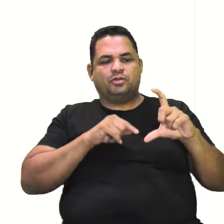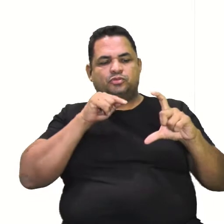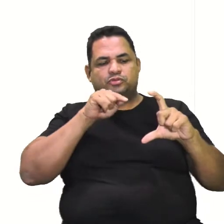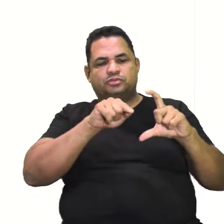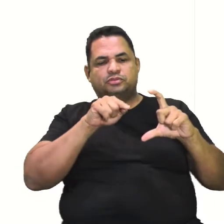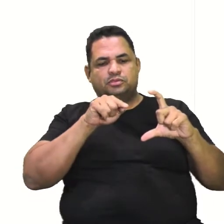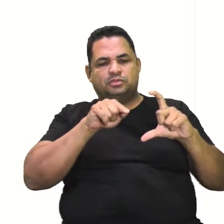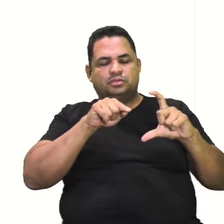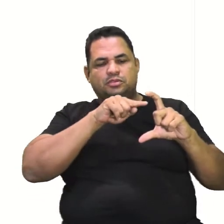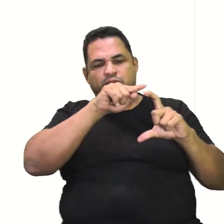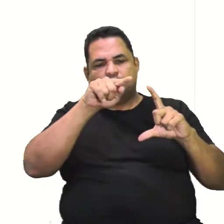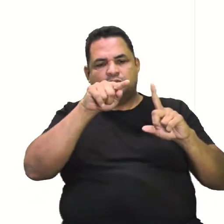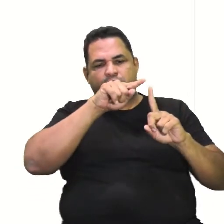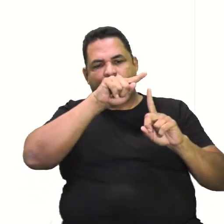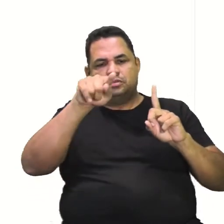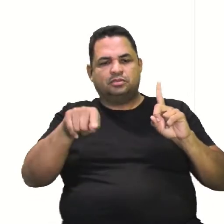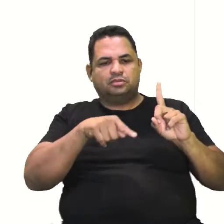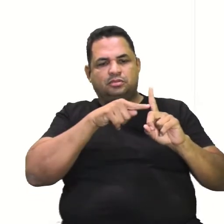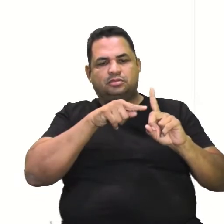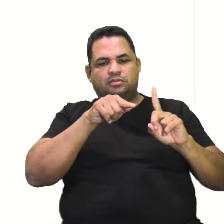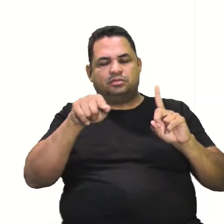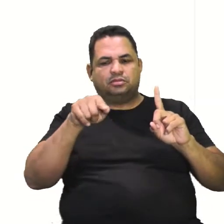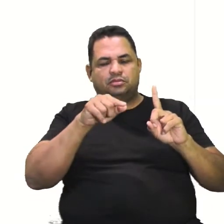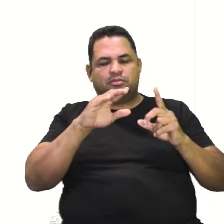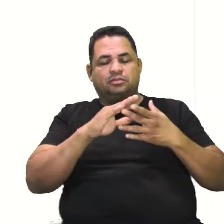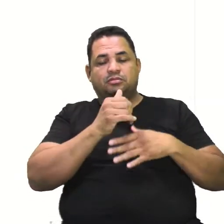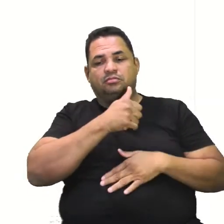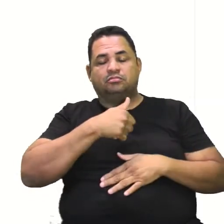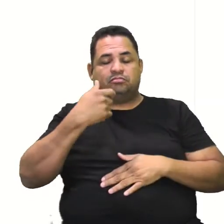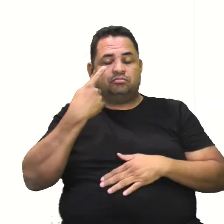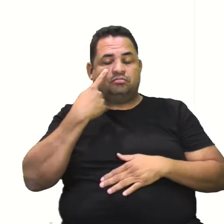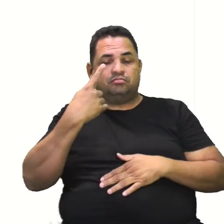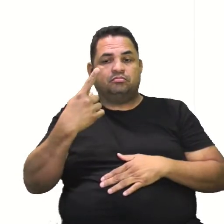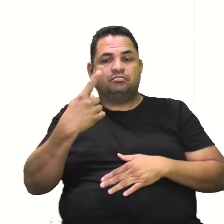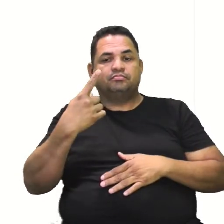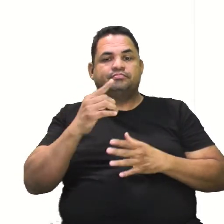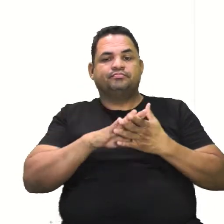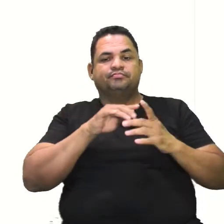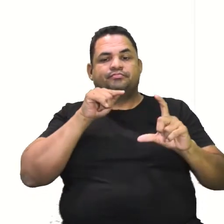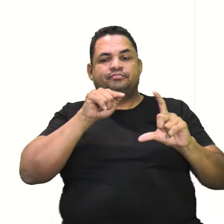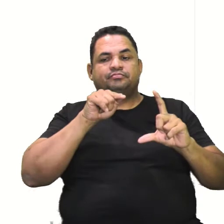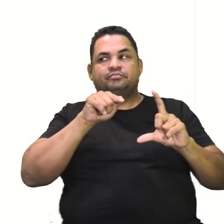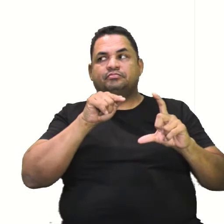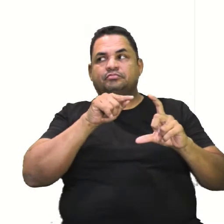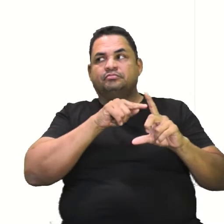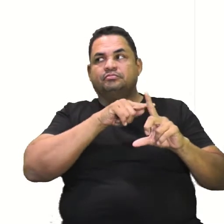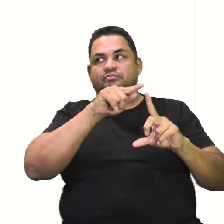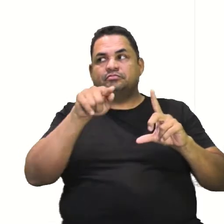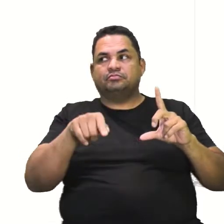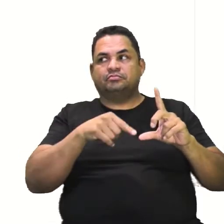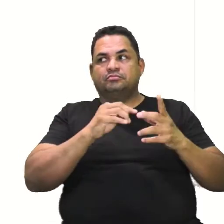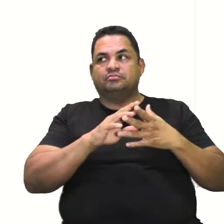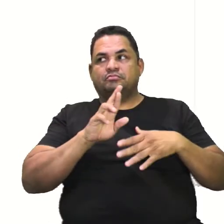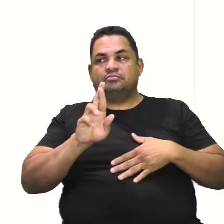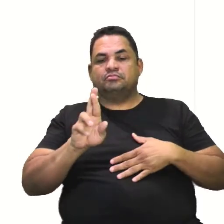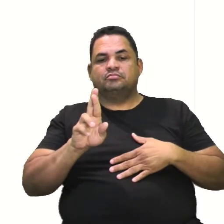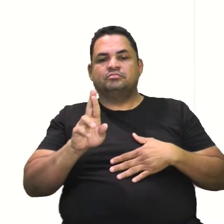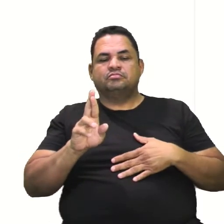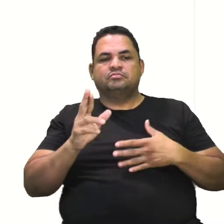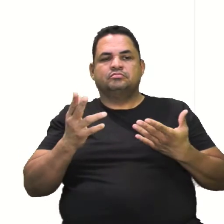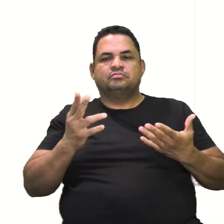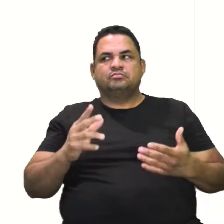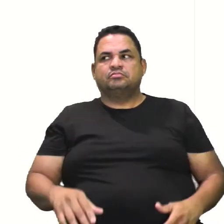da circunferência e a reta. Não, ou melhor, verifique se o centro da circunferência e o